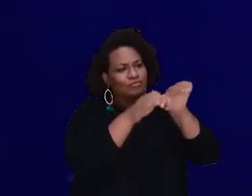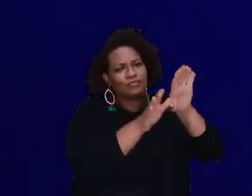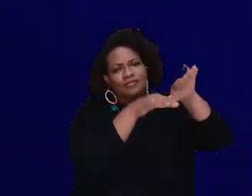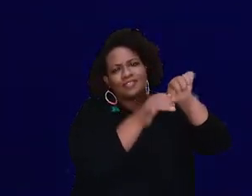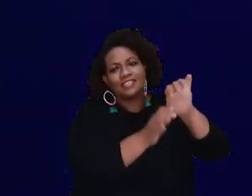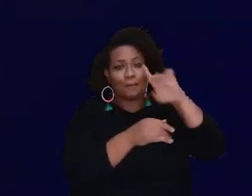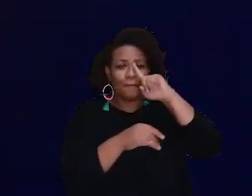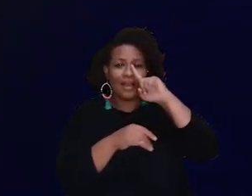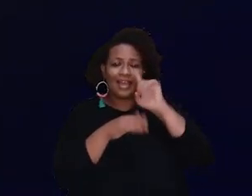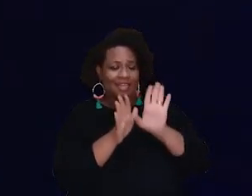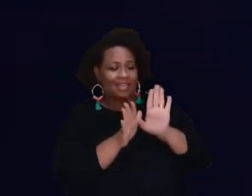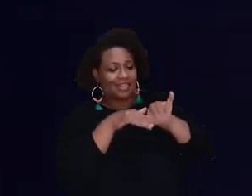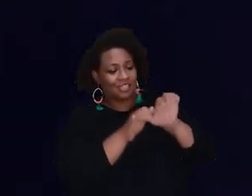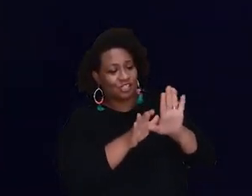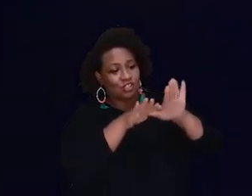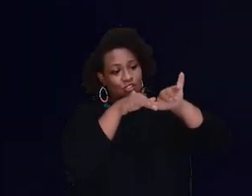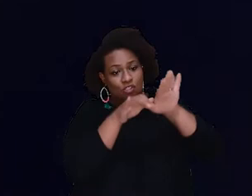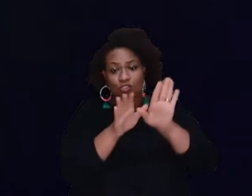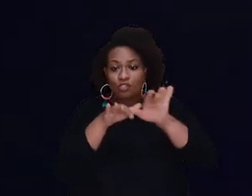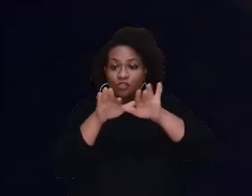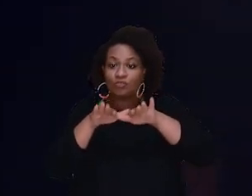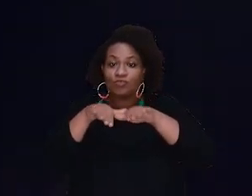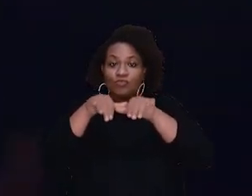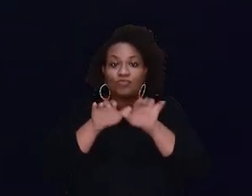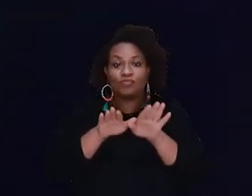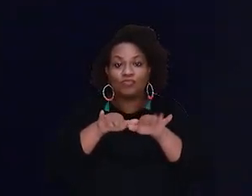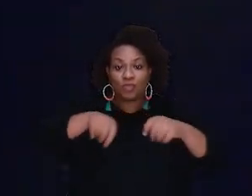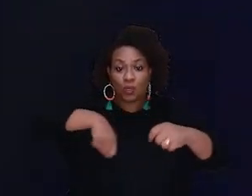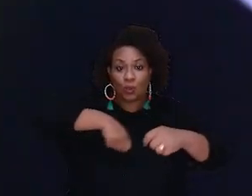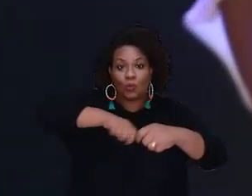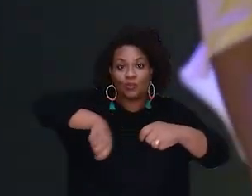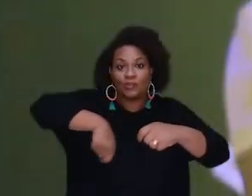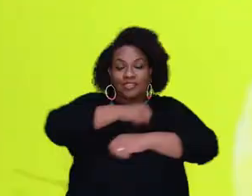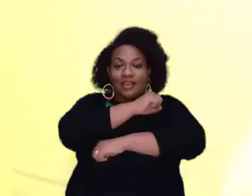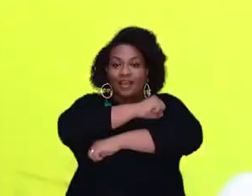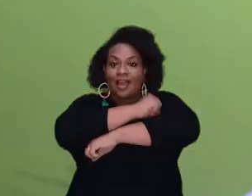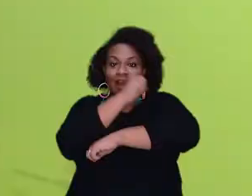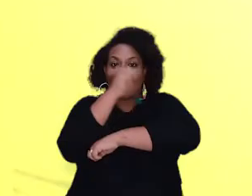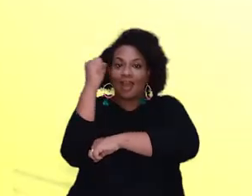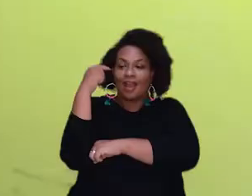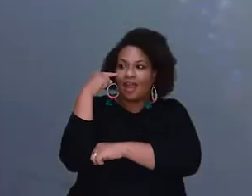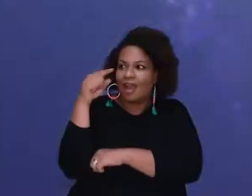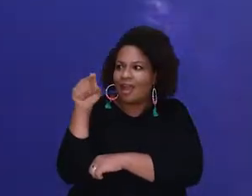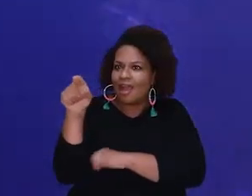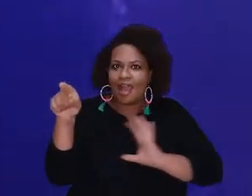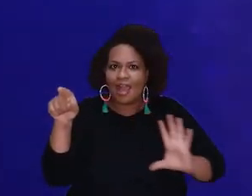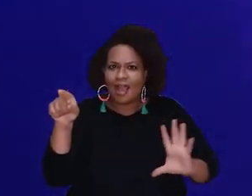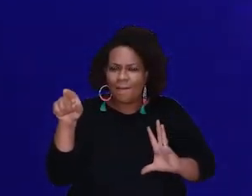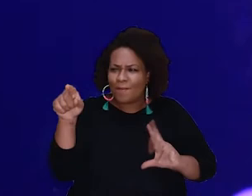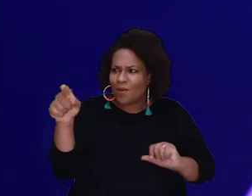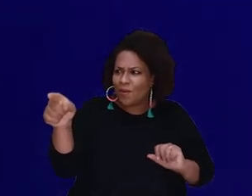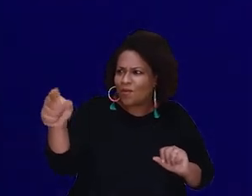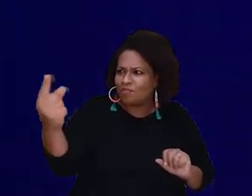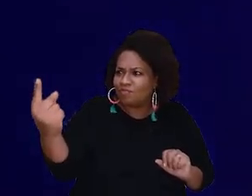Borboleta amarelinha pousou na janela da cozinha pra avisar que meu